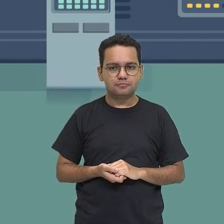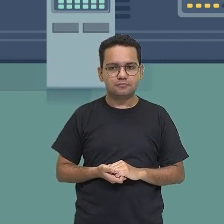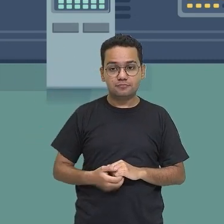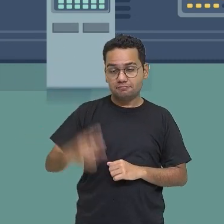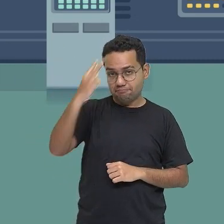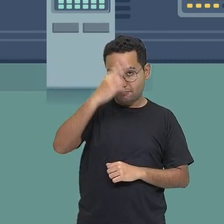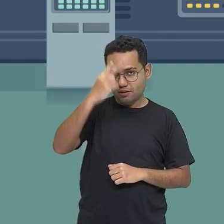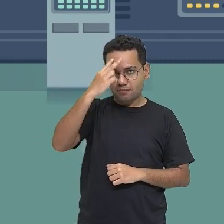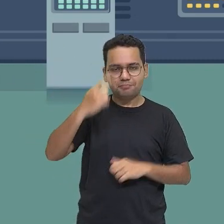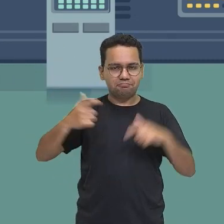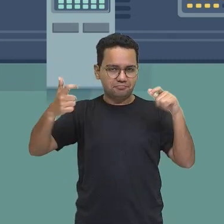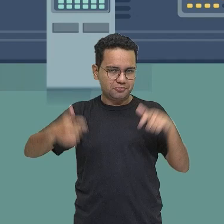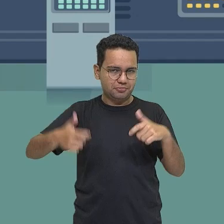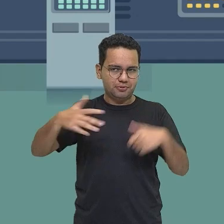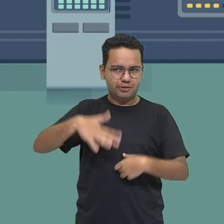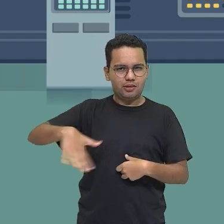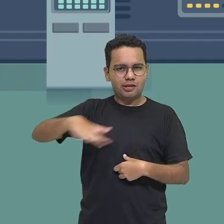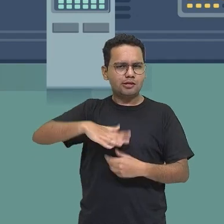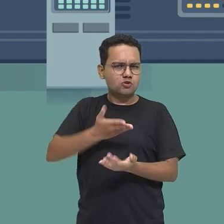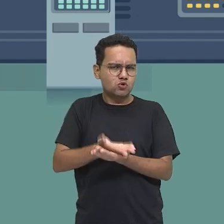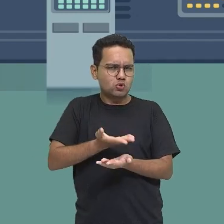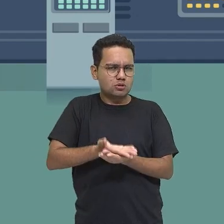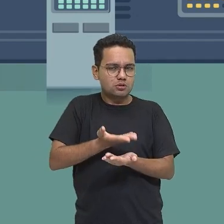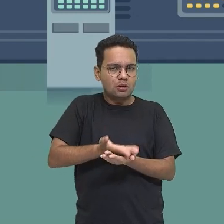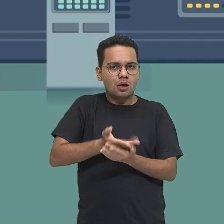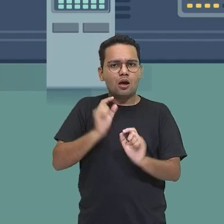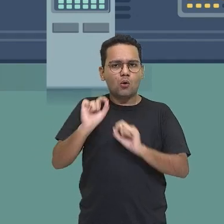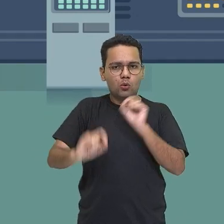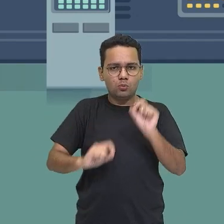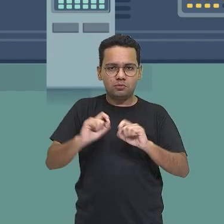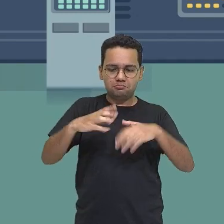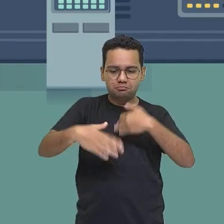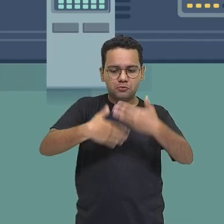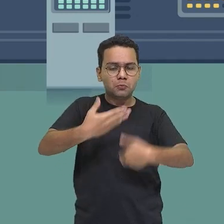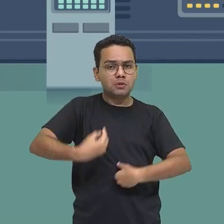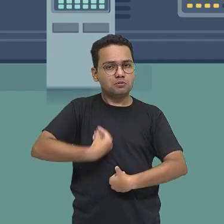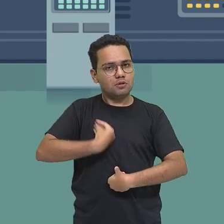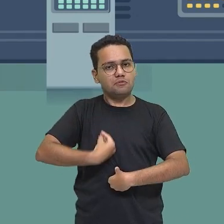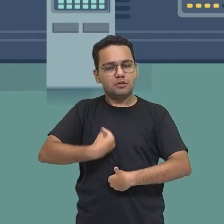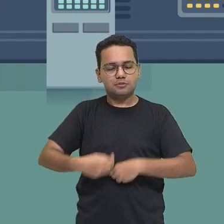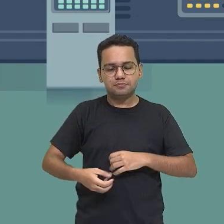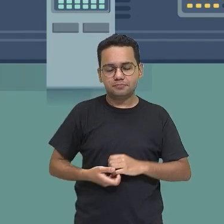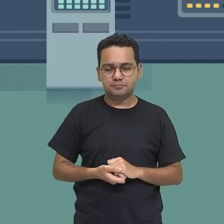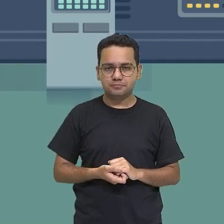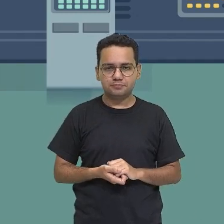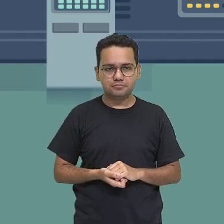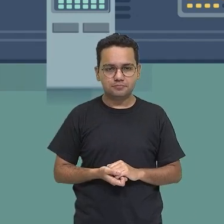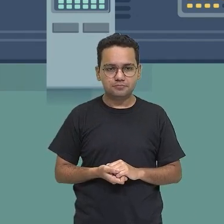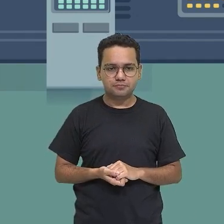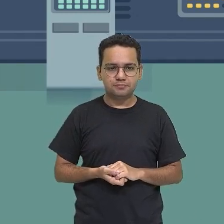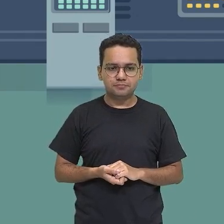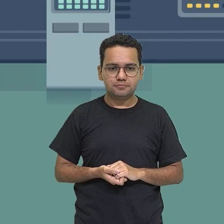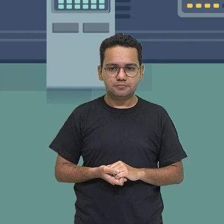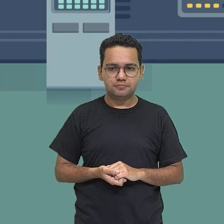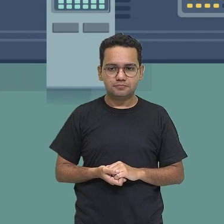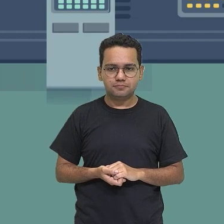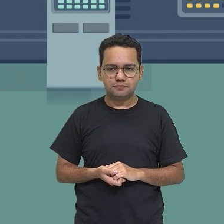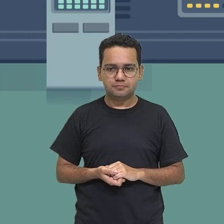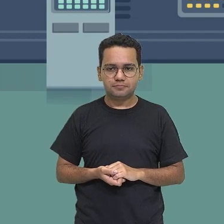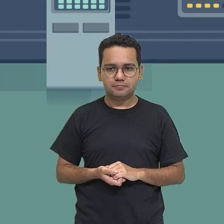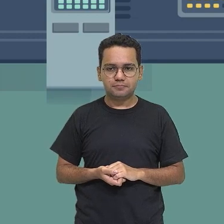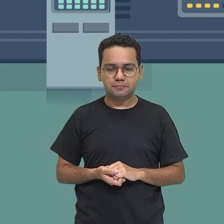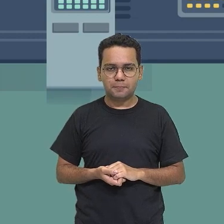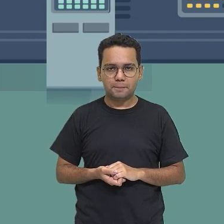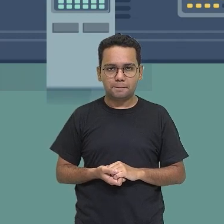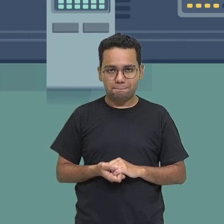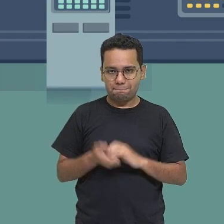do conhecimento, nós estamos falando da origem da vida. Então, agora, nós vamos ver e